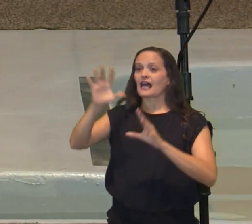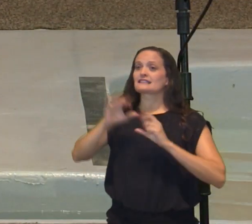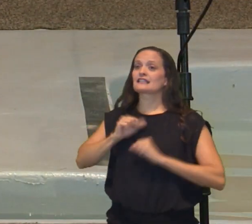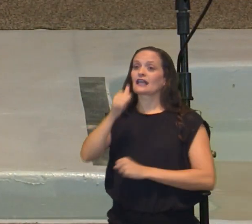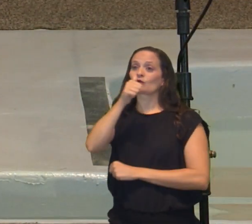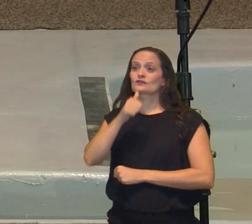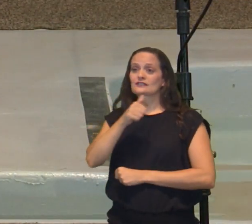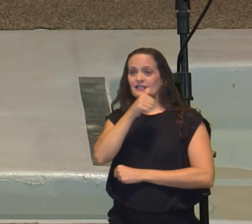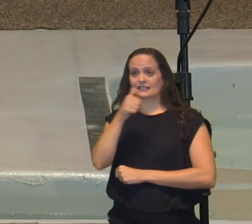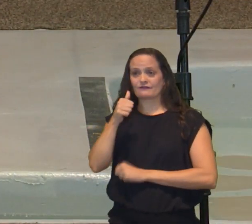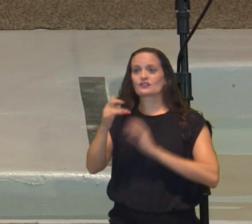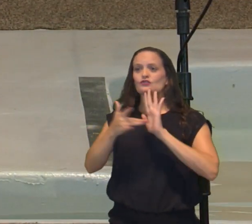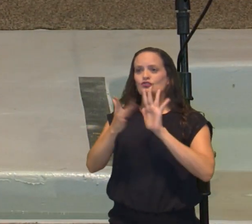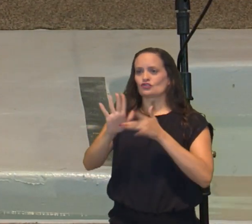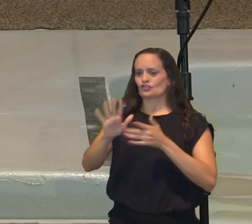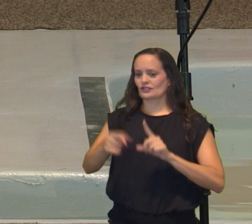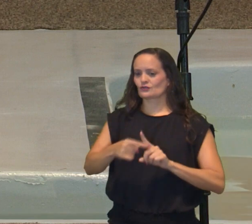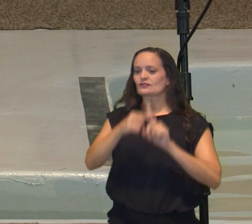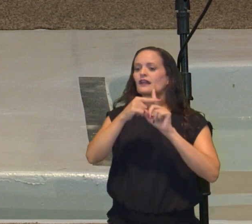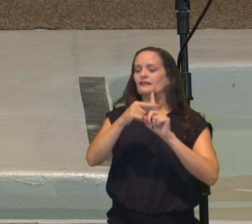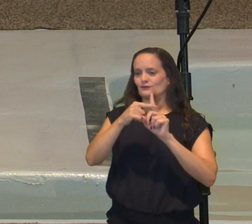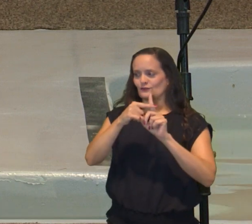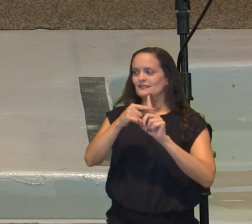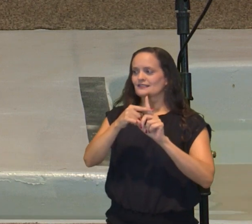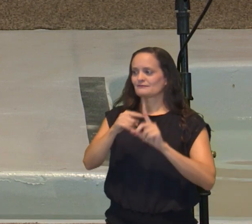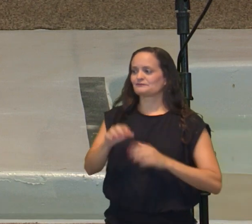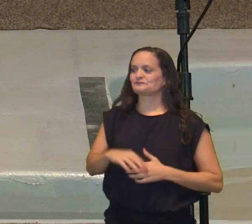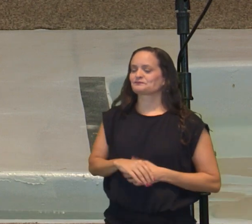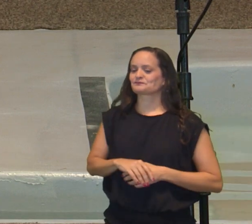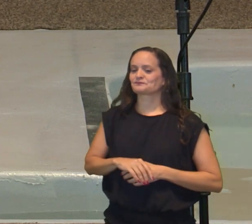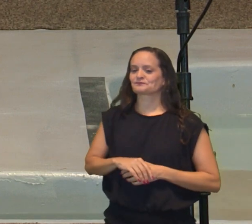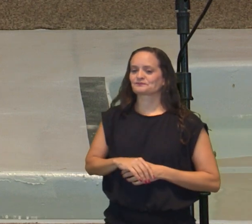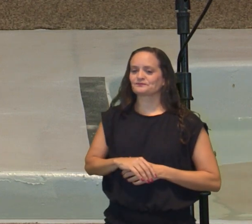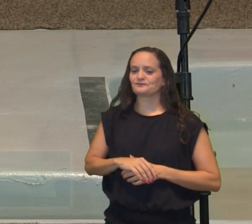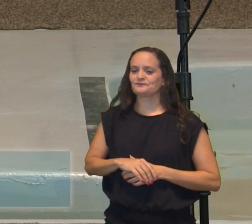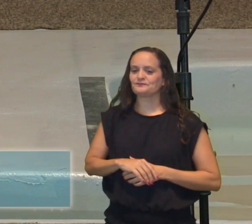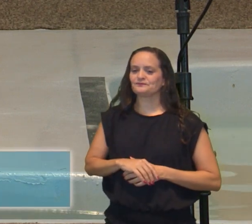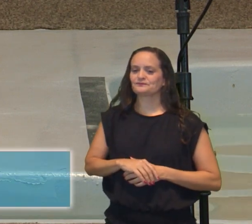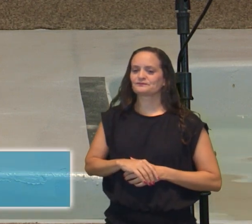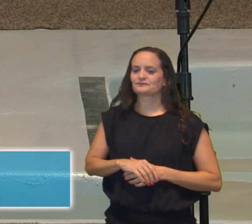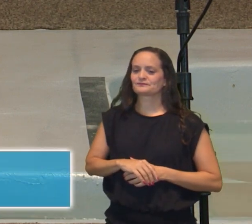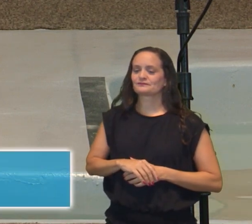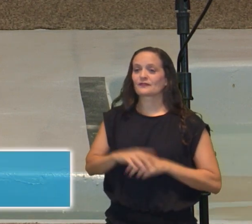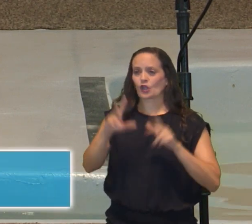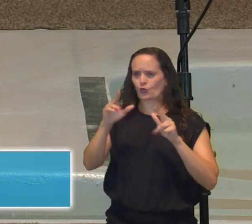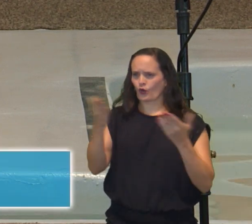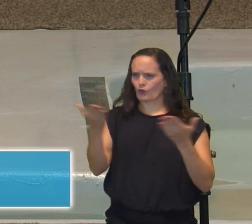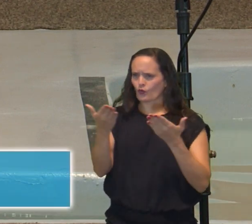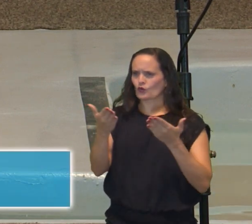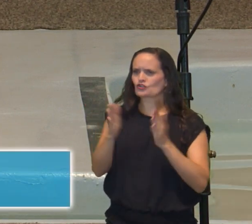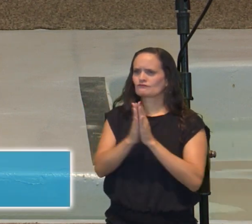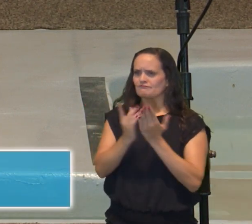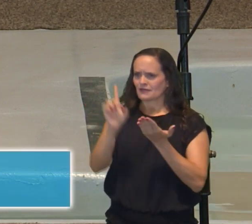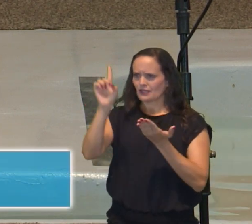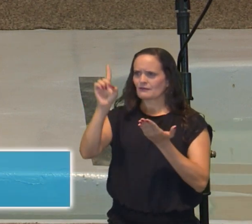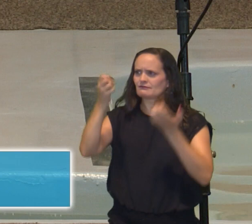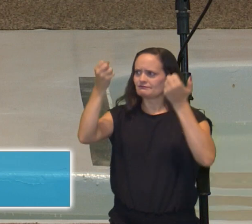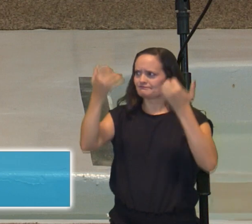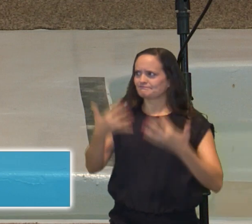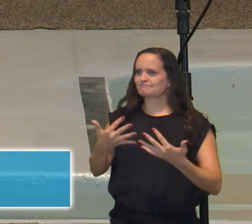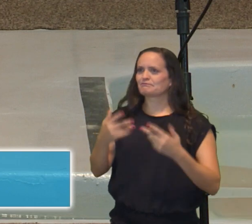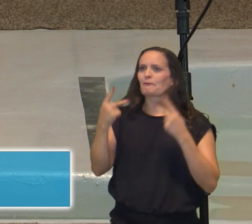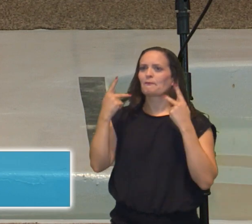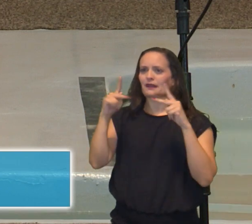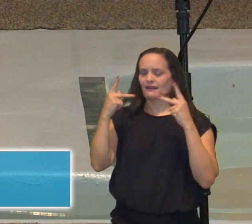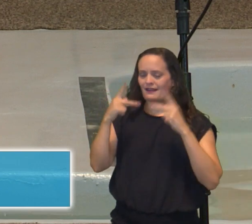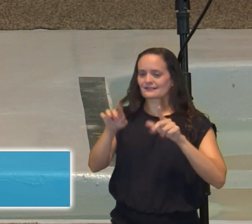cruz, o perdão dos pecados e, conforme ouvimos nesta manhã, aqueles que